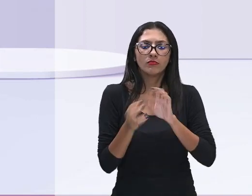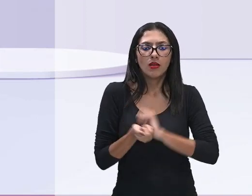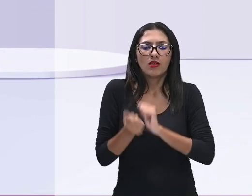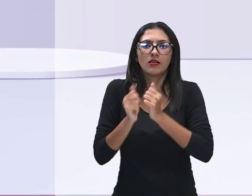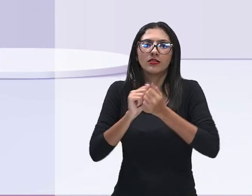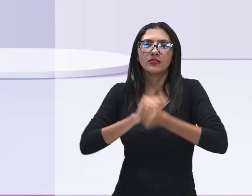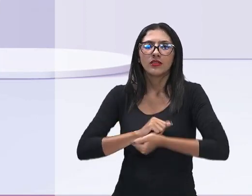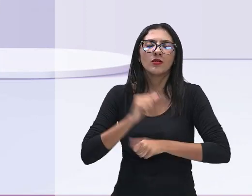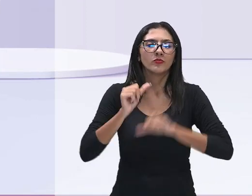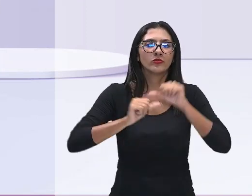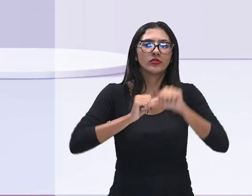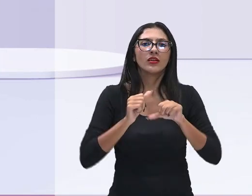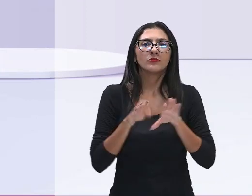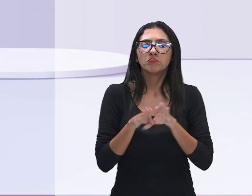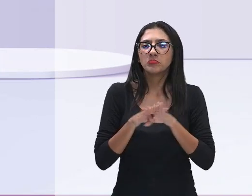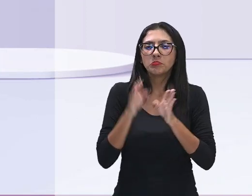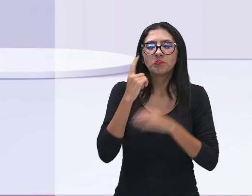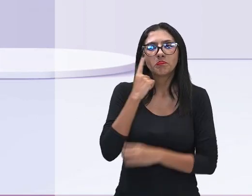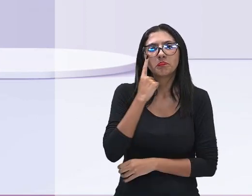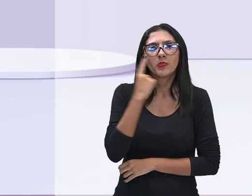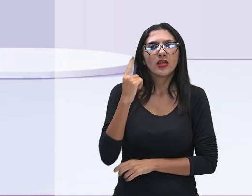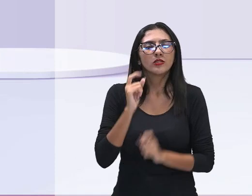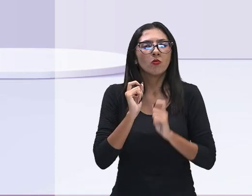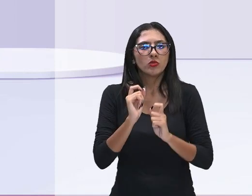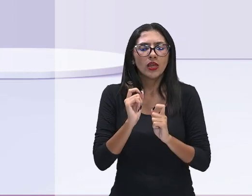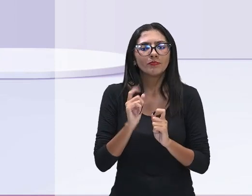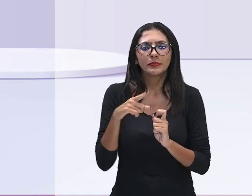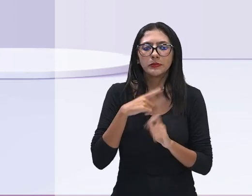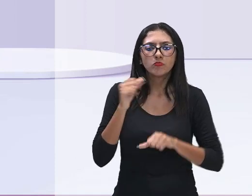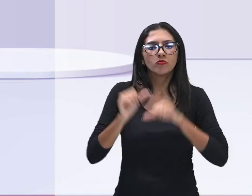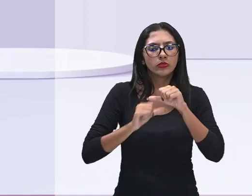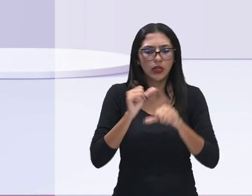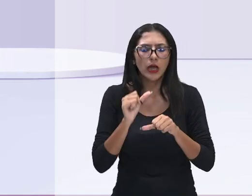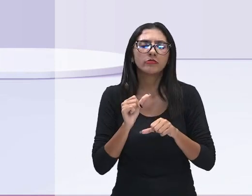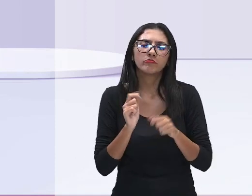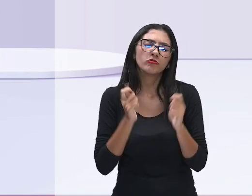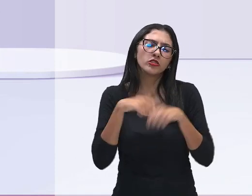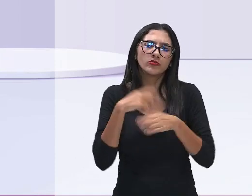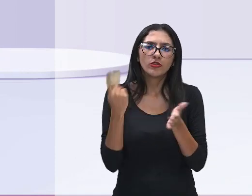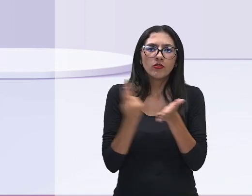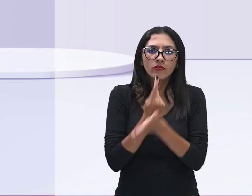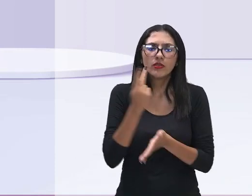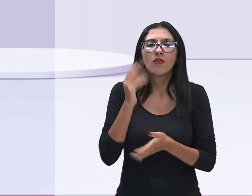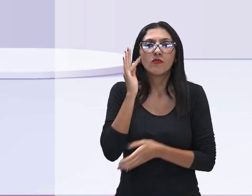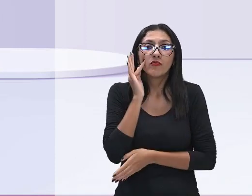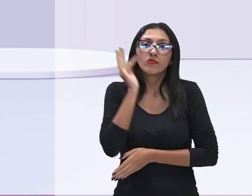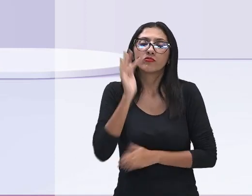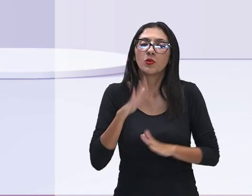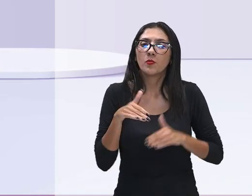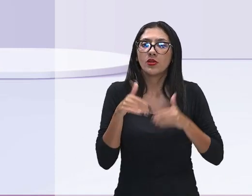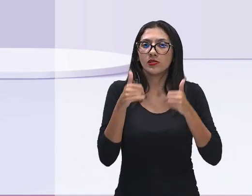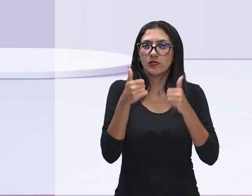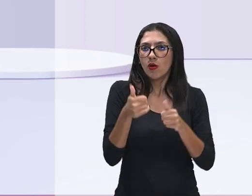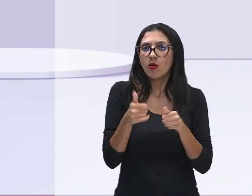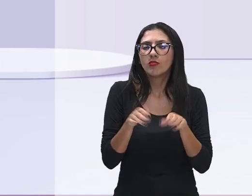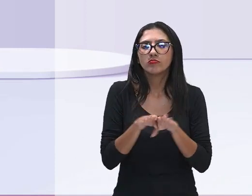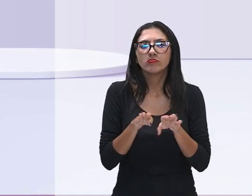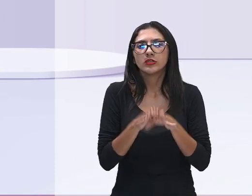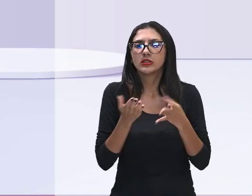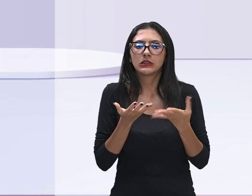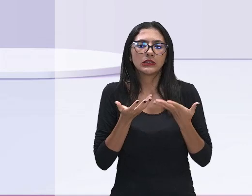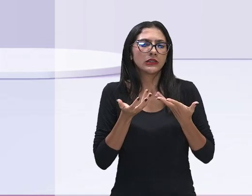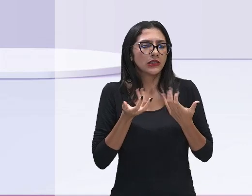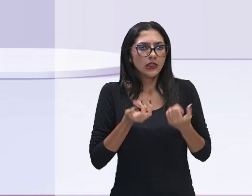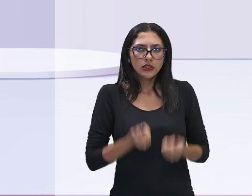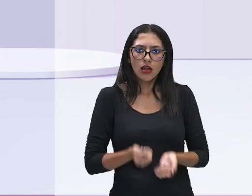mudanças, pensar que essas mudanças vão passar, ter uma mentalidade positiva, aceitar essas novas situações que